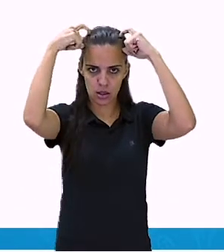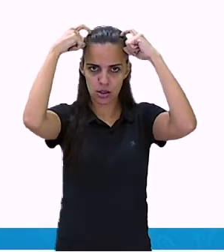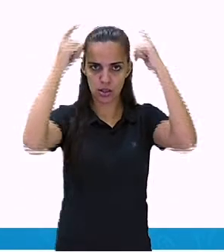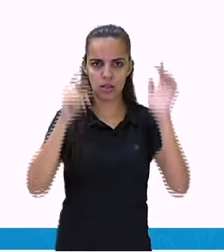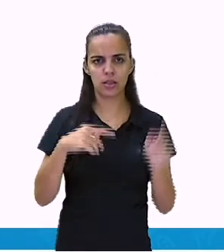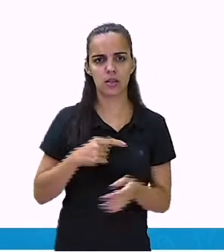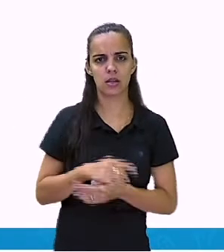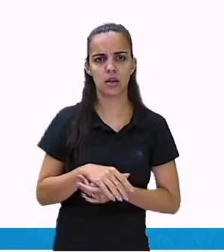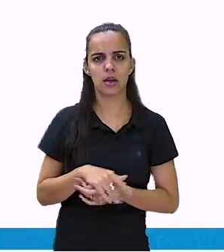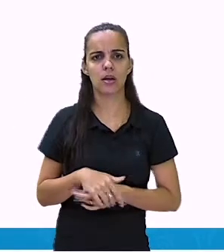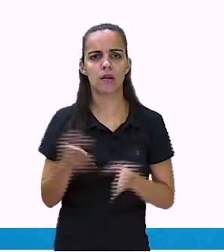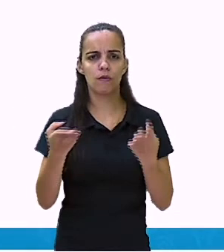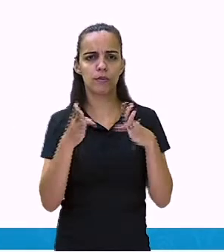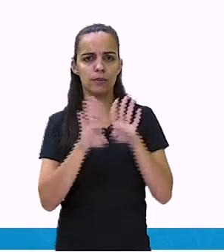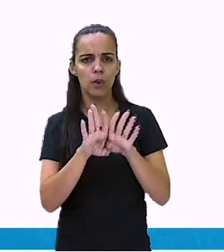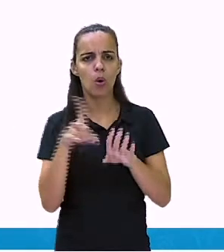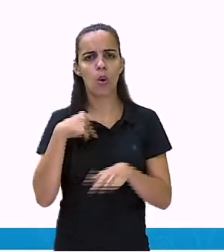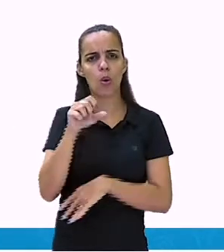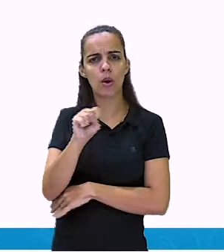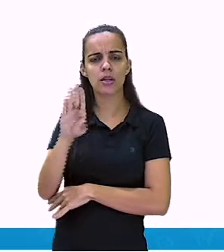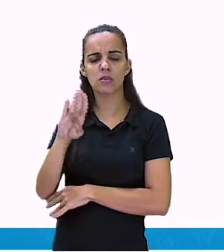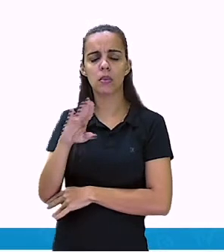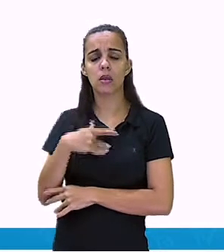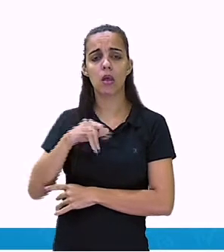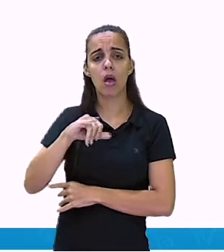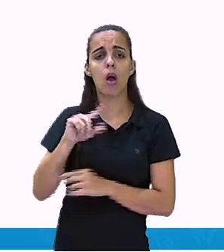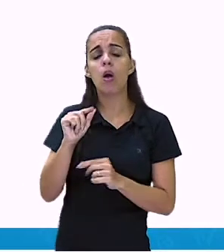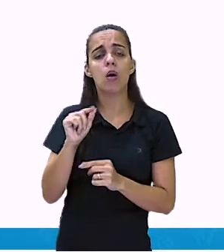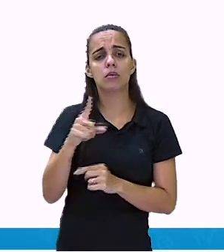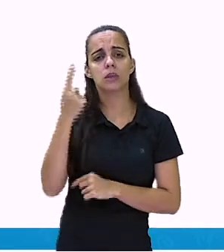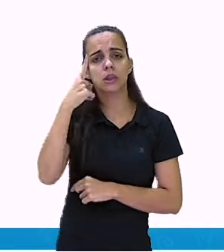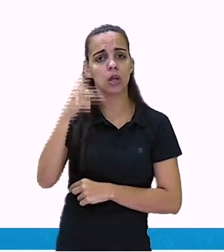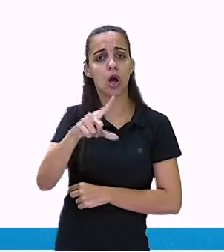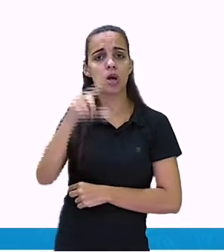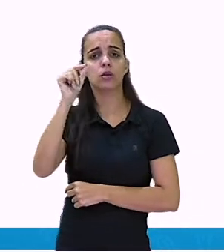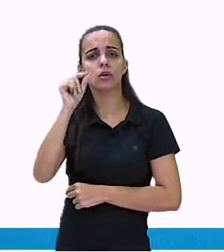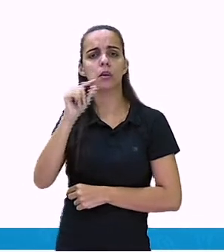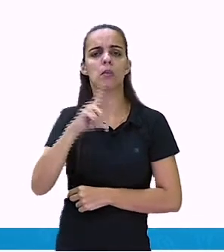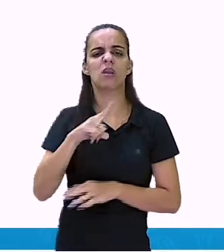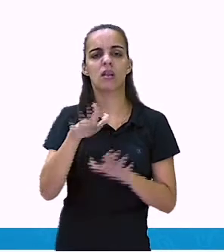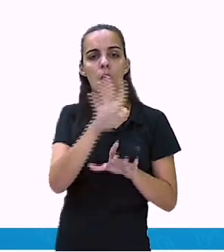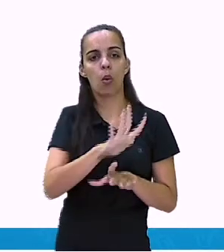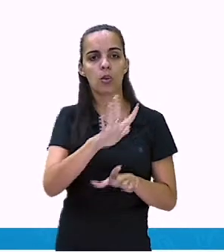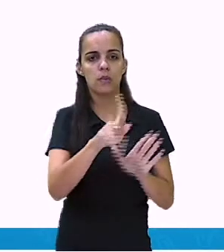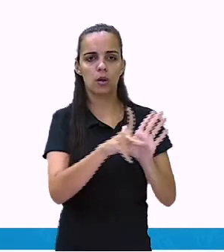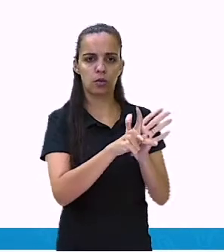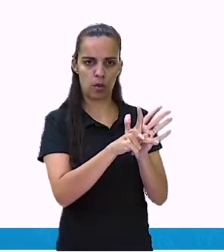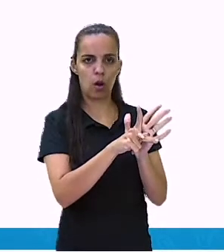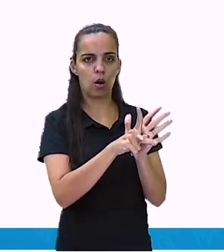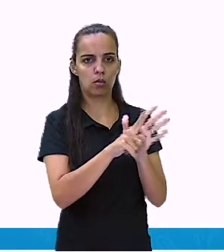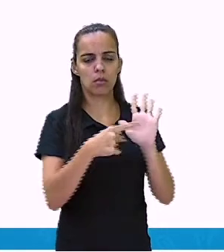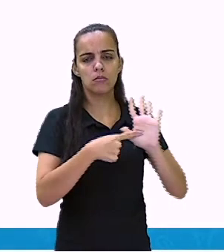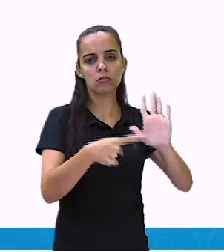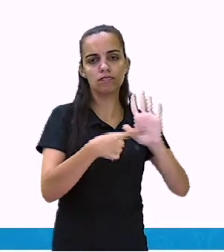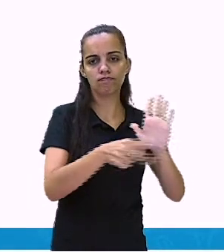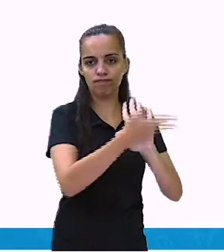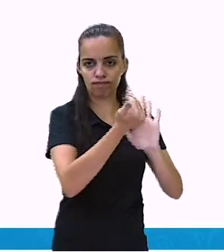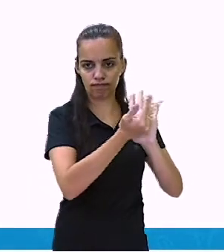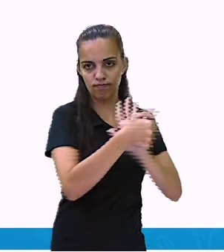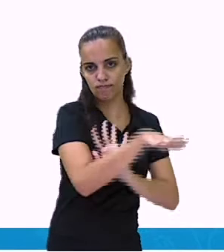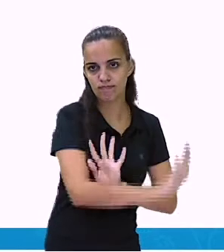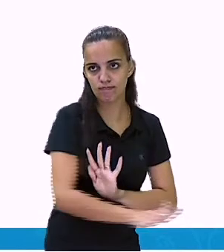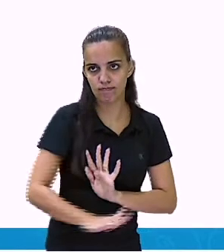o SBT optou por manter o espaço das atrações infantis.